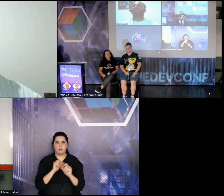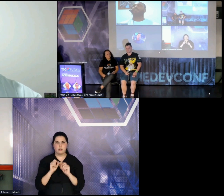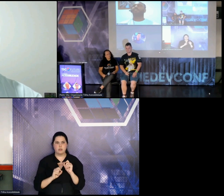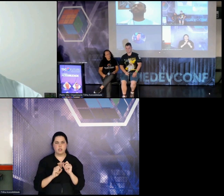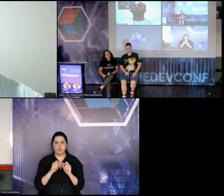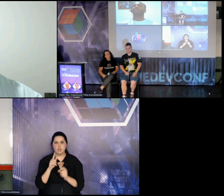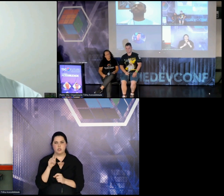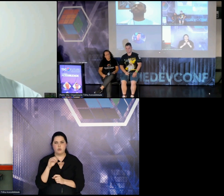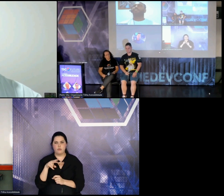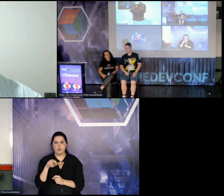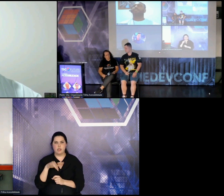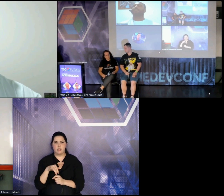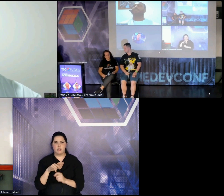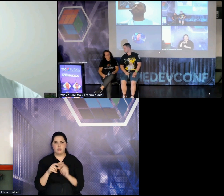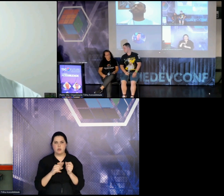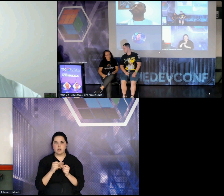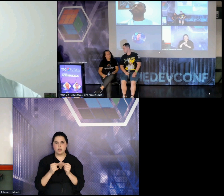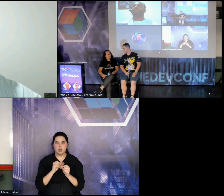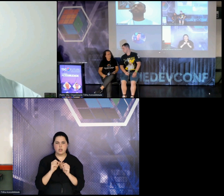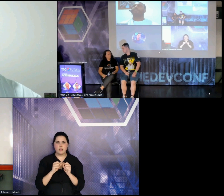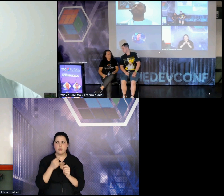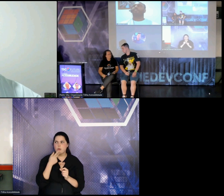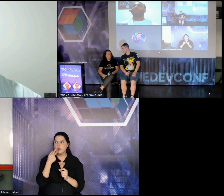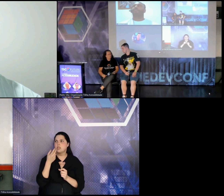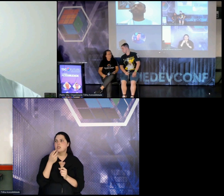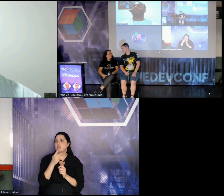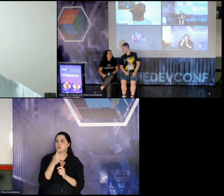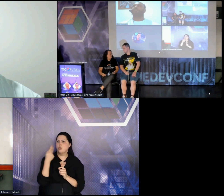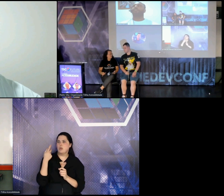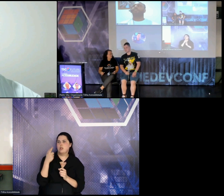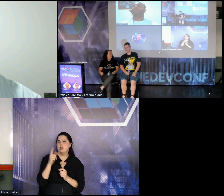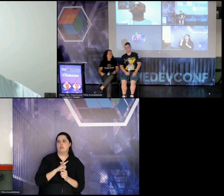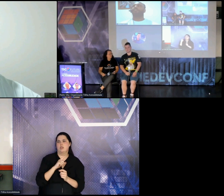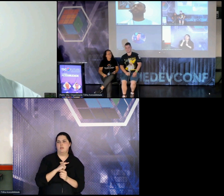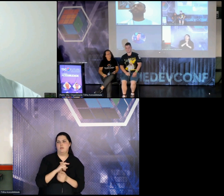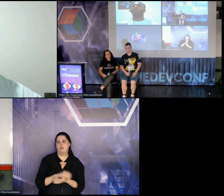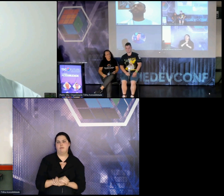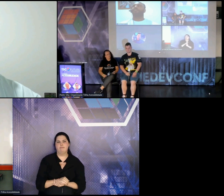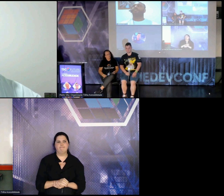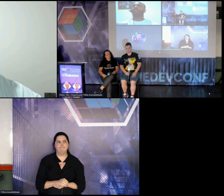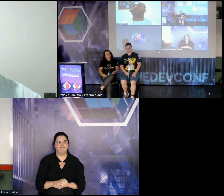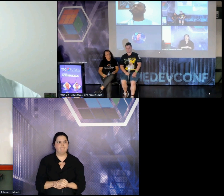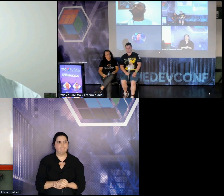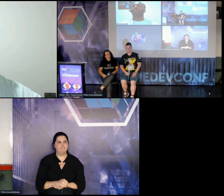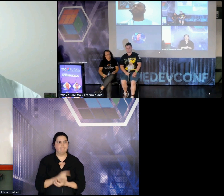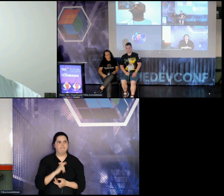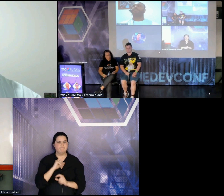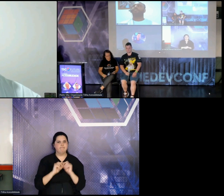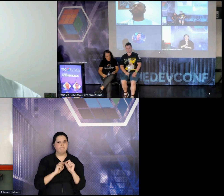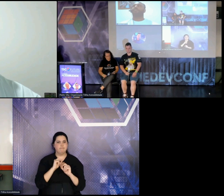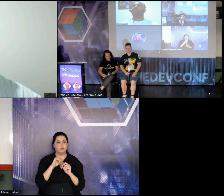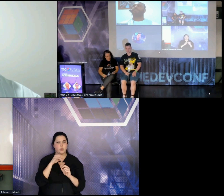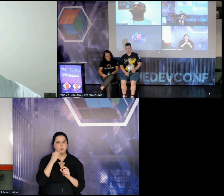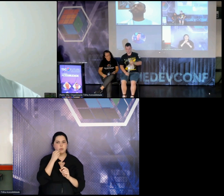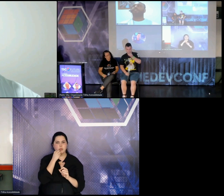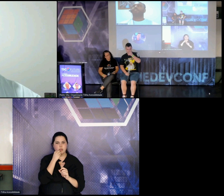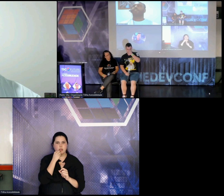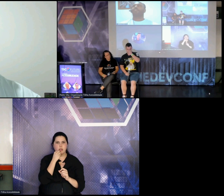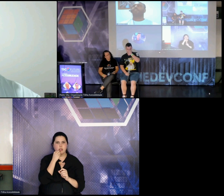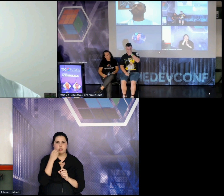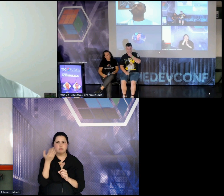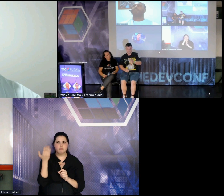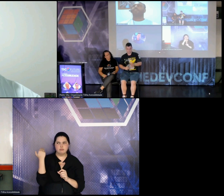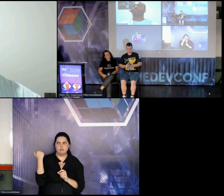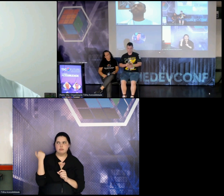Giovanni, contando um pouquinho da história aqui que a gente passou, tá? A gente teve uma oportunidade lá atrás,